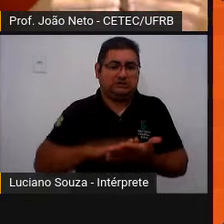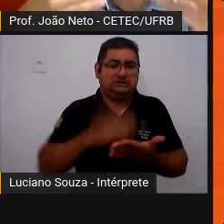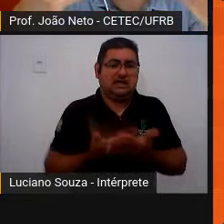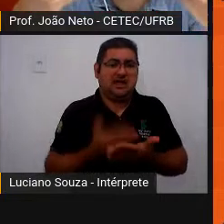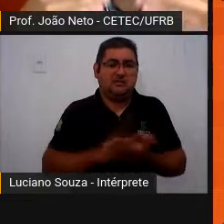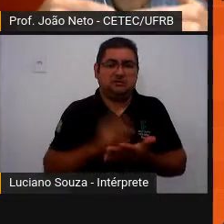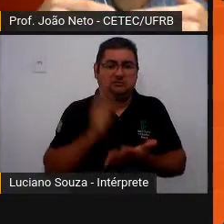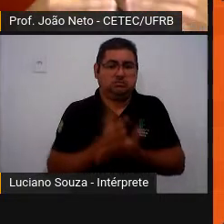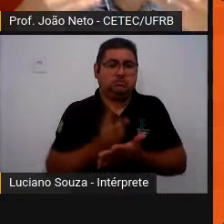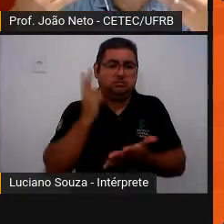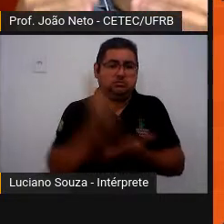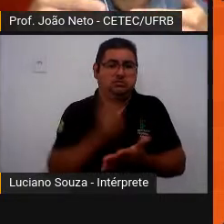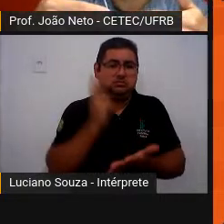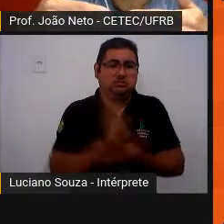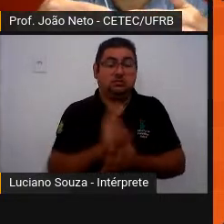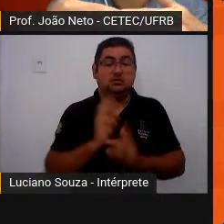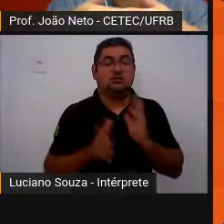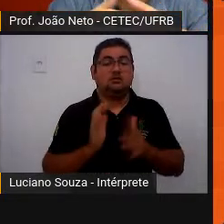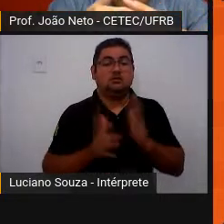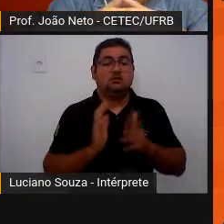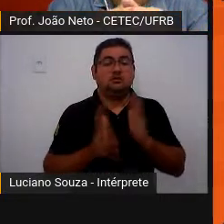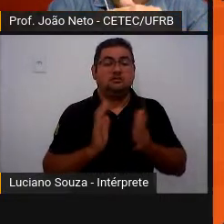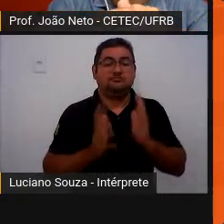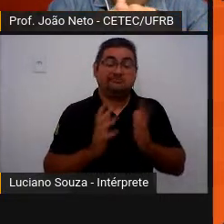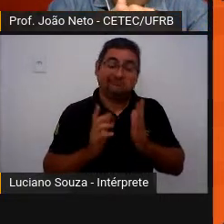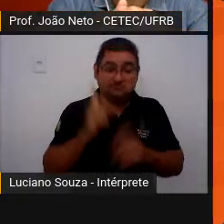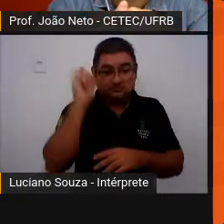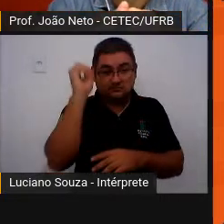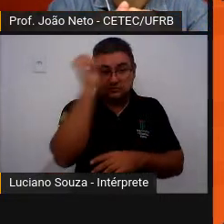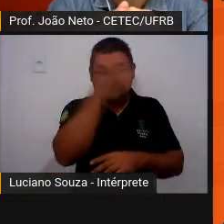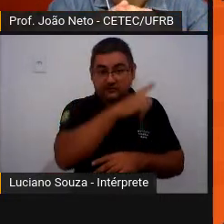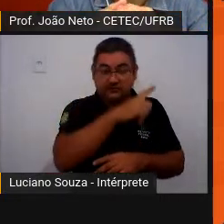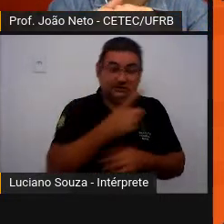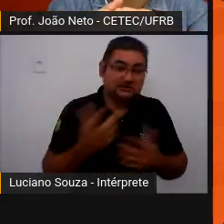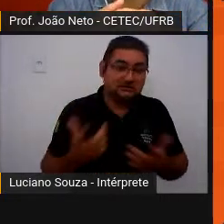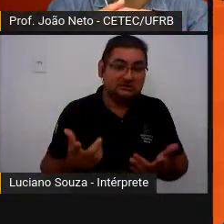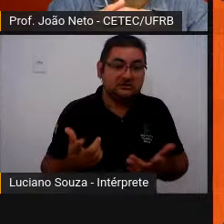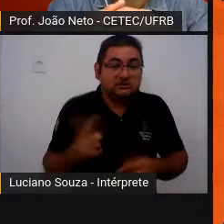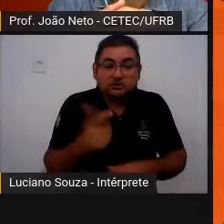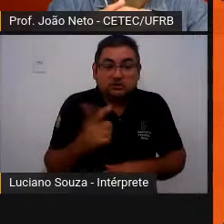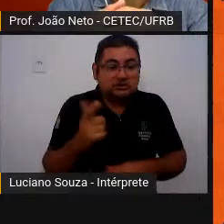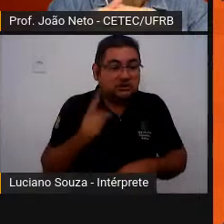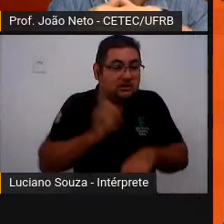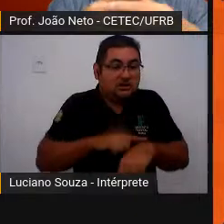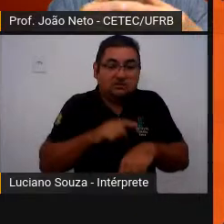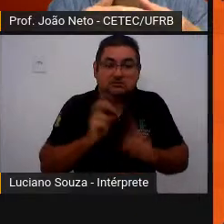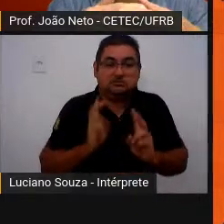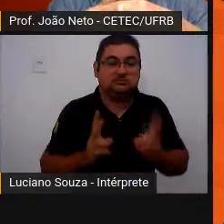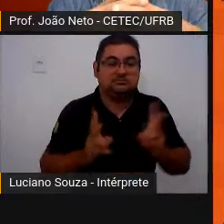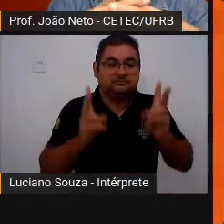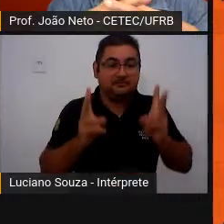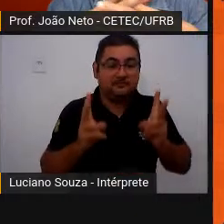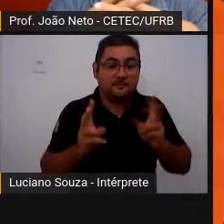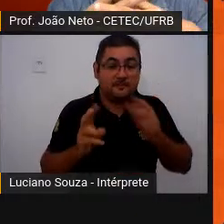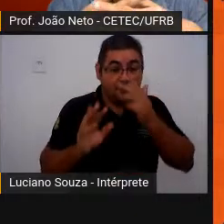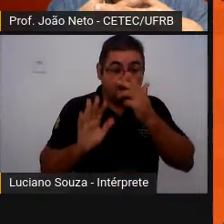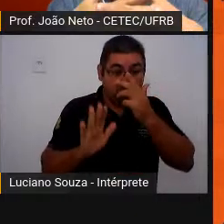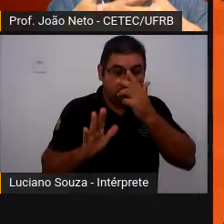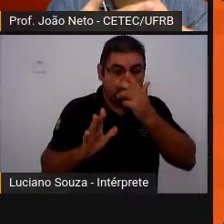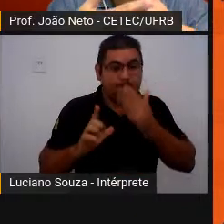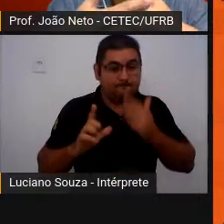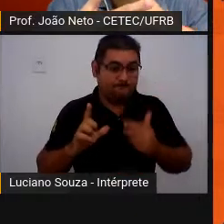intérprete uma pessoa fazendo igual a interpretação de libras naquele momento mas